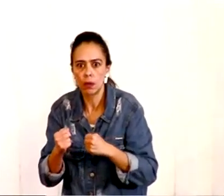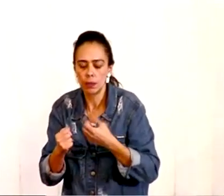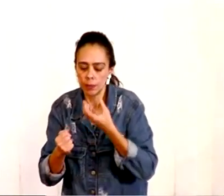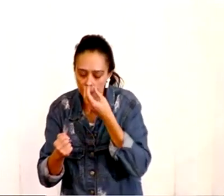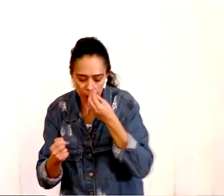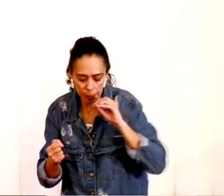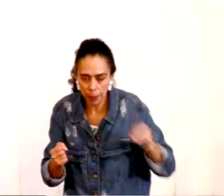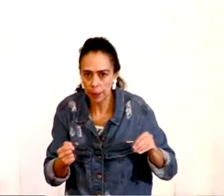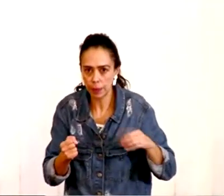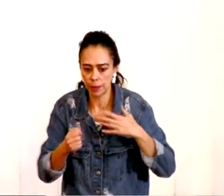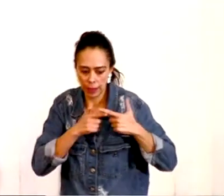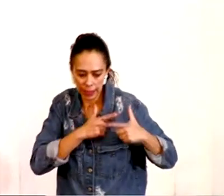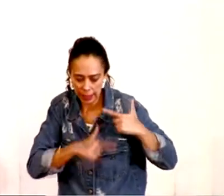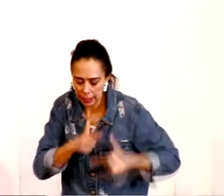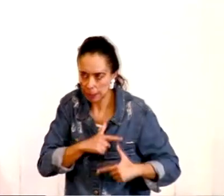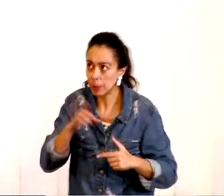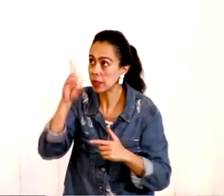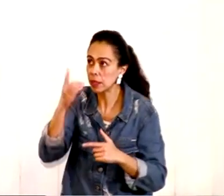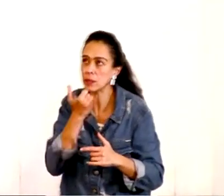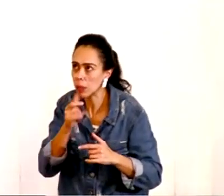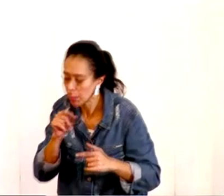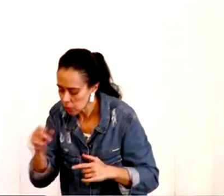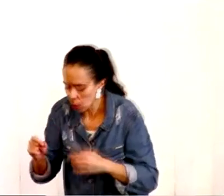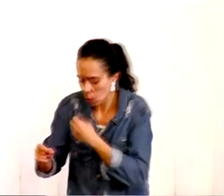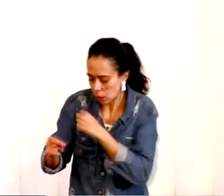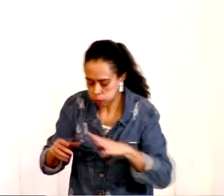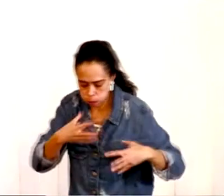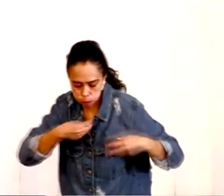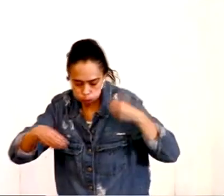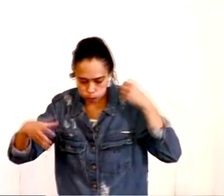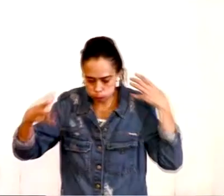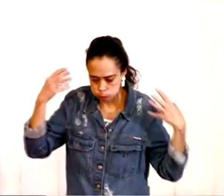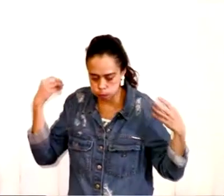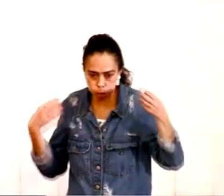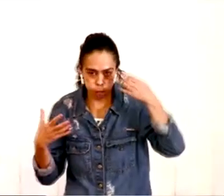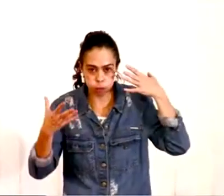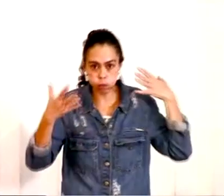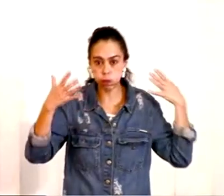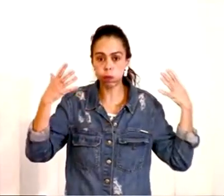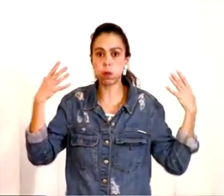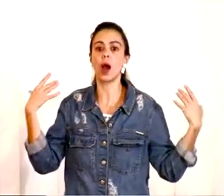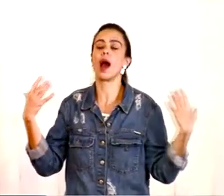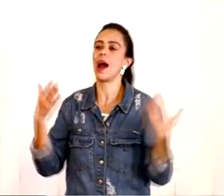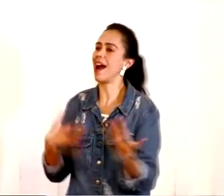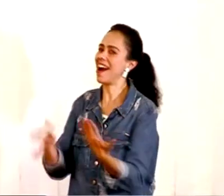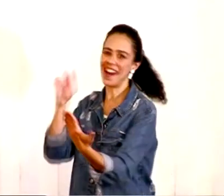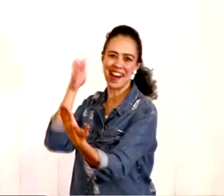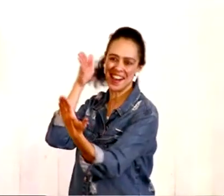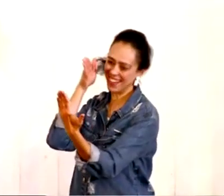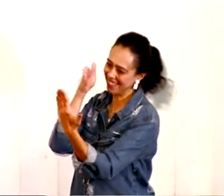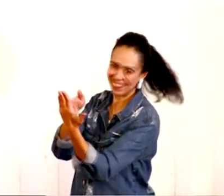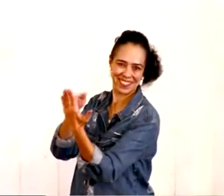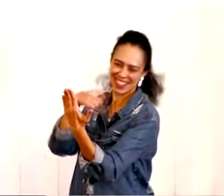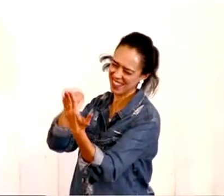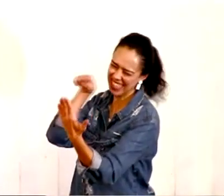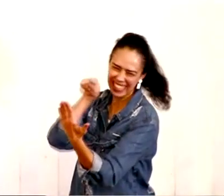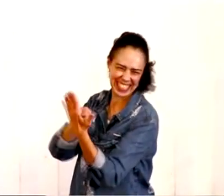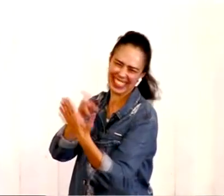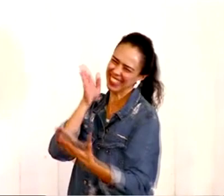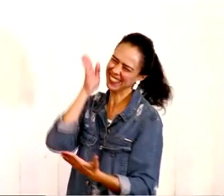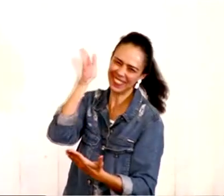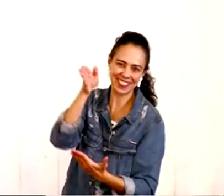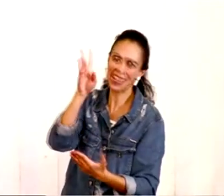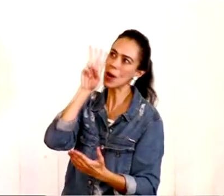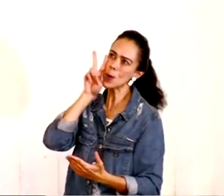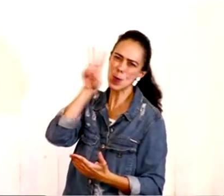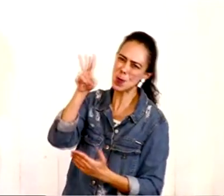pode ter certeza que a nossa fé será viva. Nós fomos transformados para uma viva esperança.